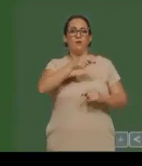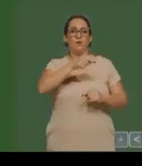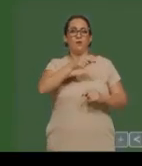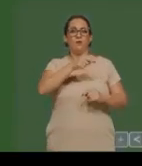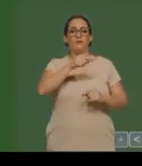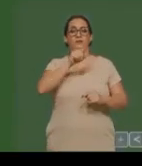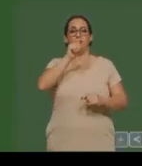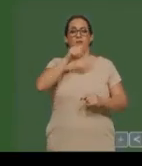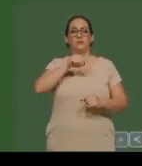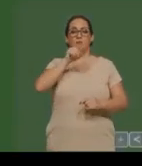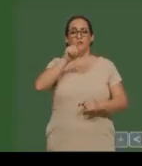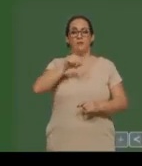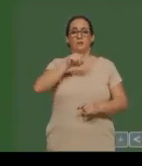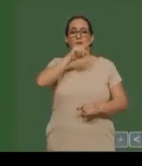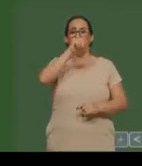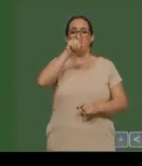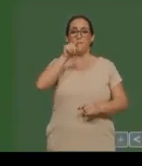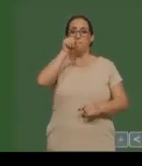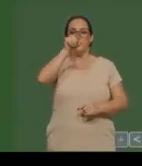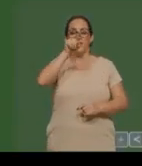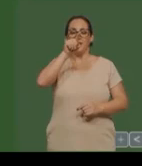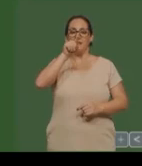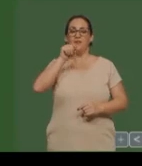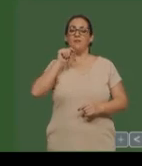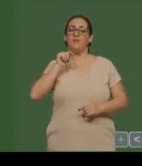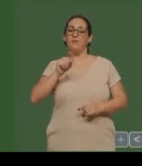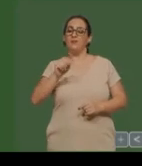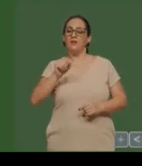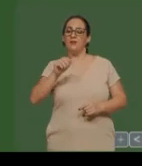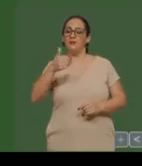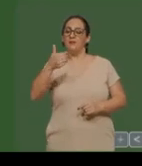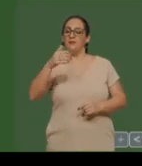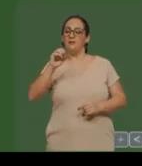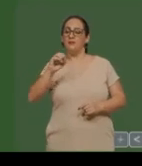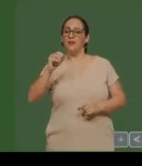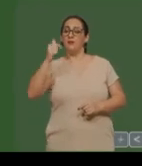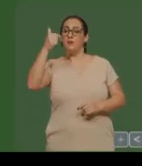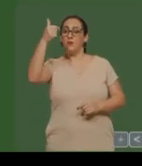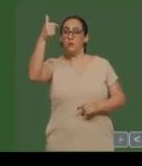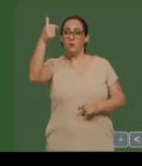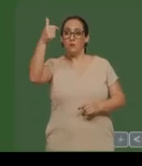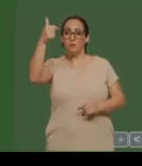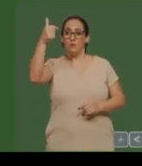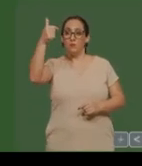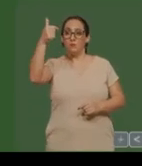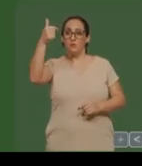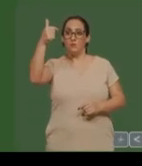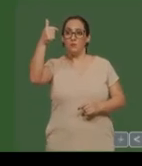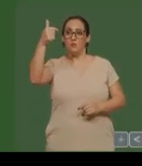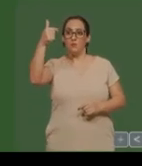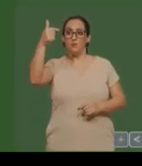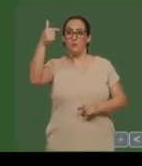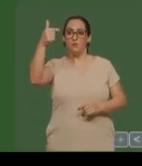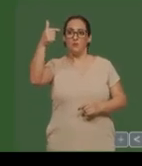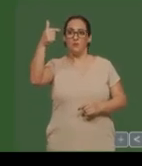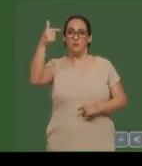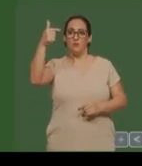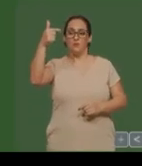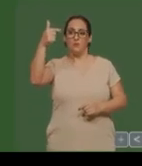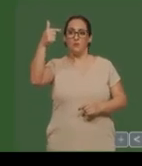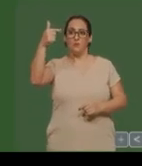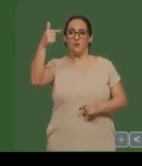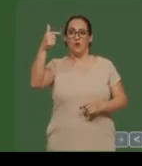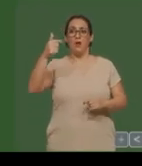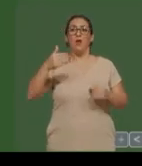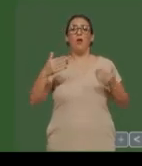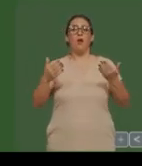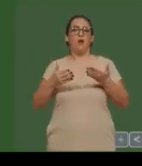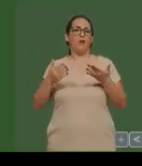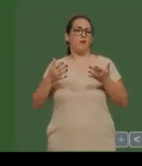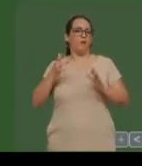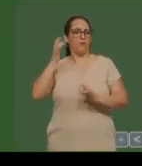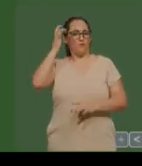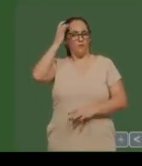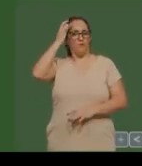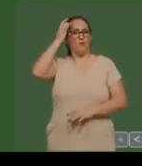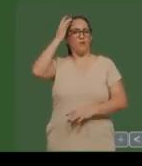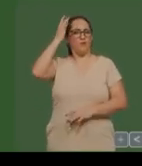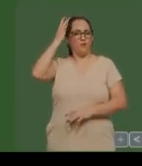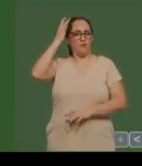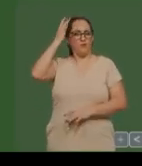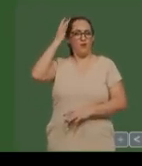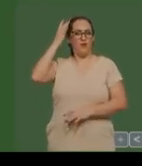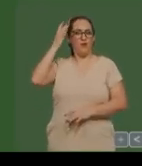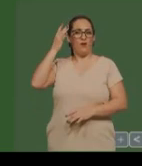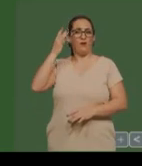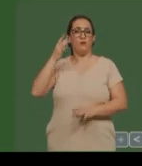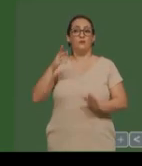4π vezes 10 elevado ao quadrado. Bom, agora é fácil, você pode fazer o seguinte, ó. Quanto que é